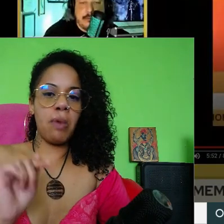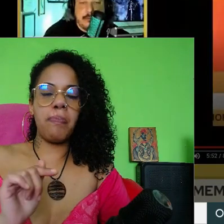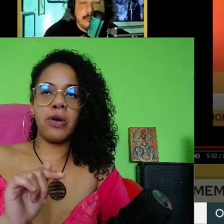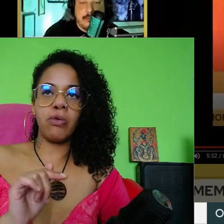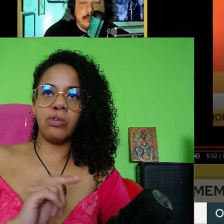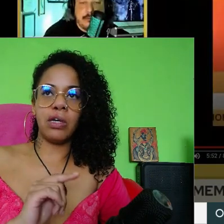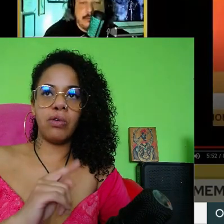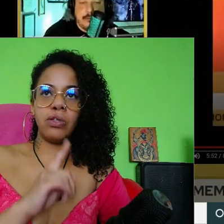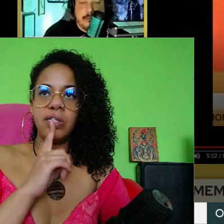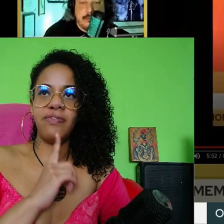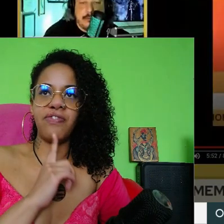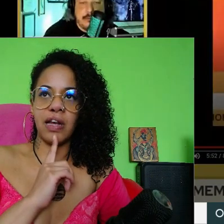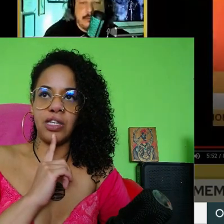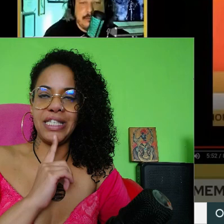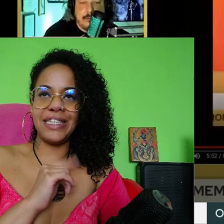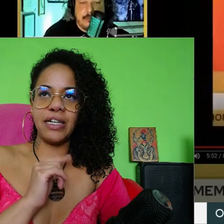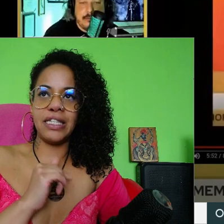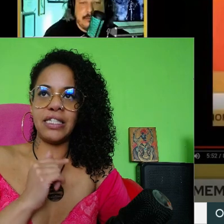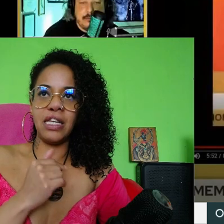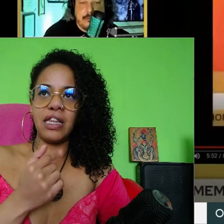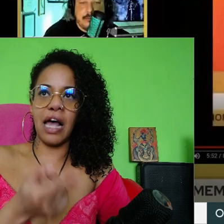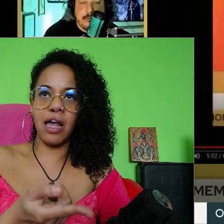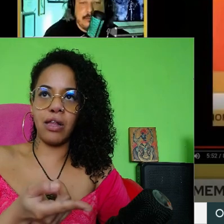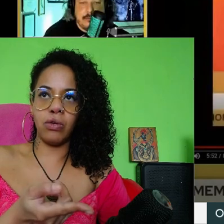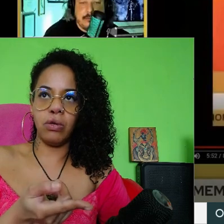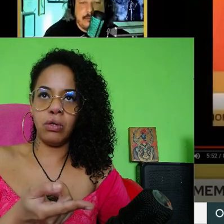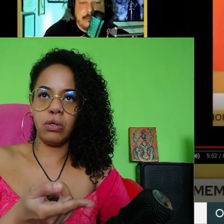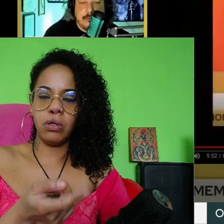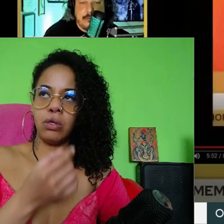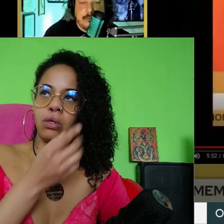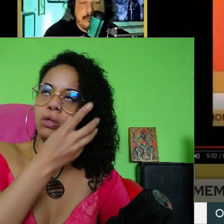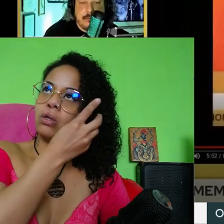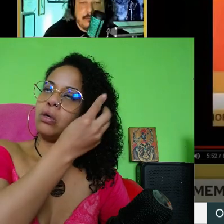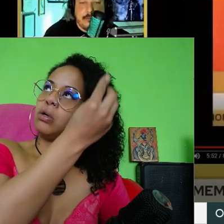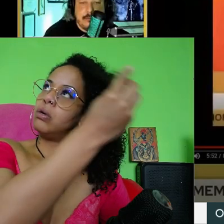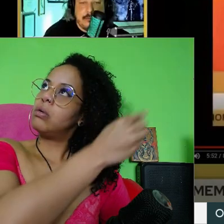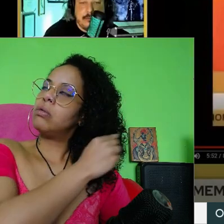só fazer uma pergunta quando se fala de ser citado